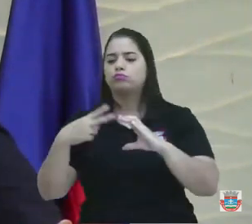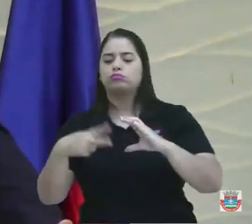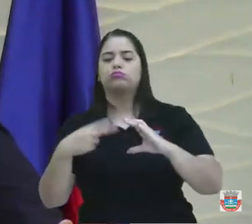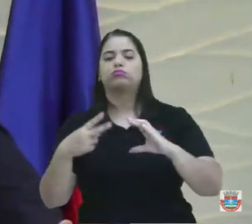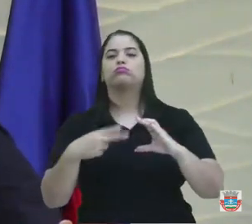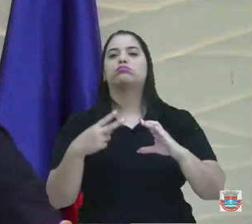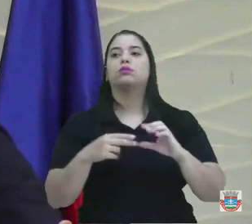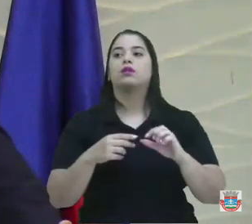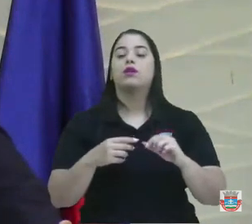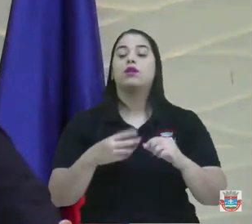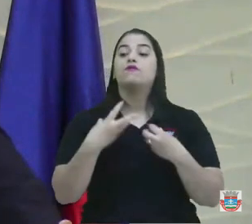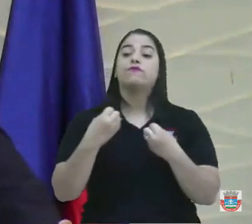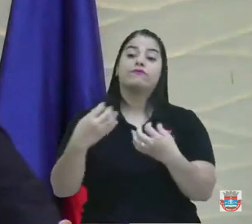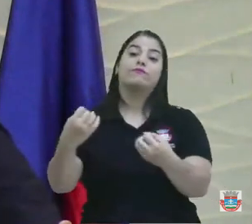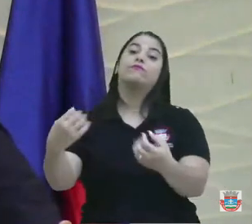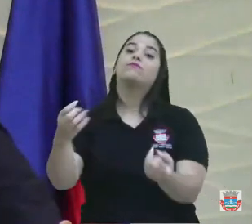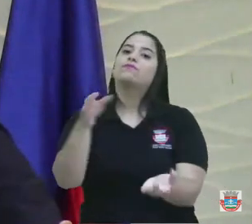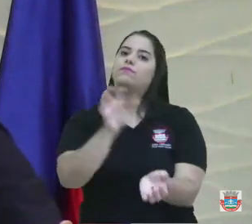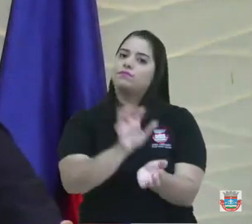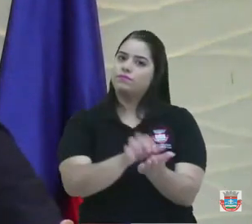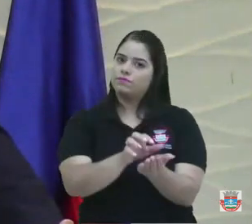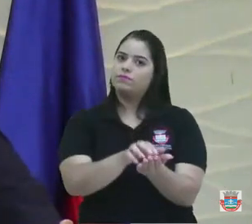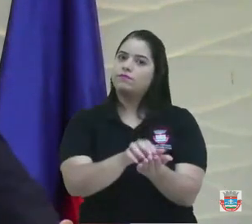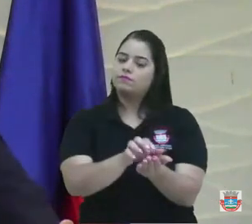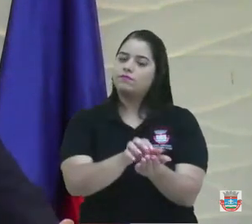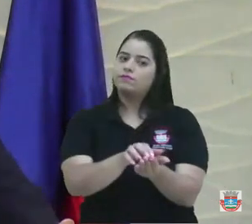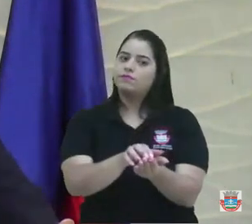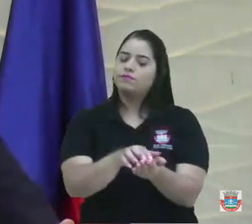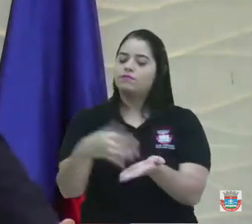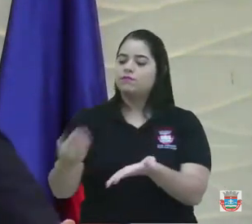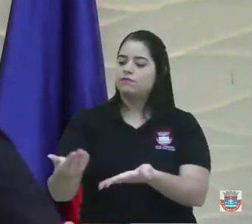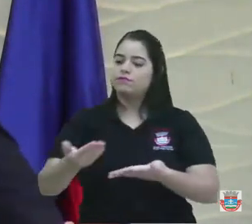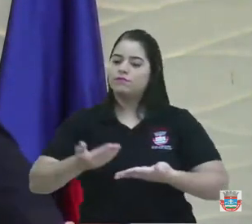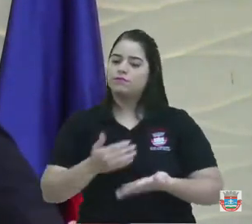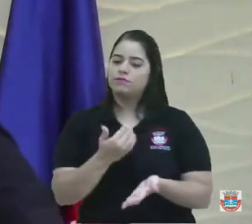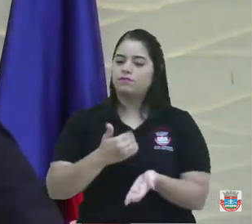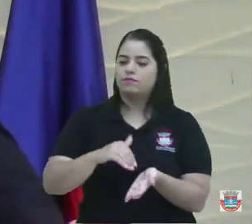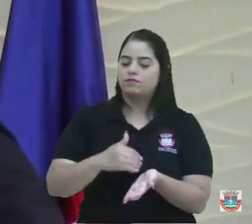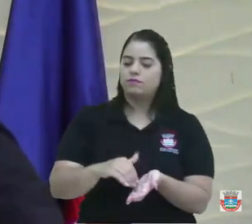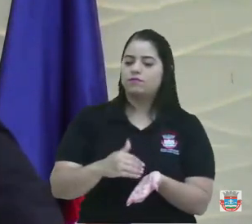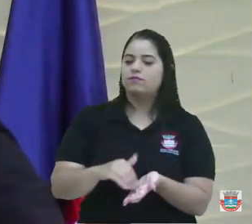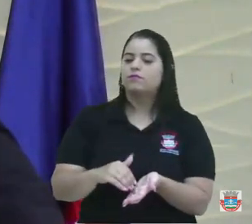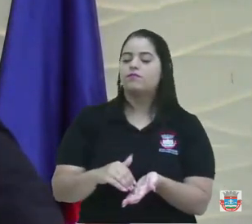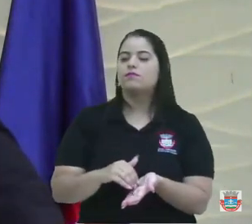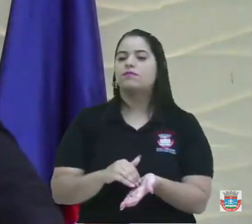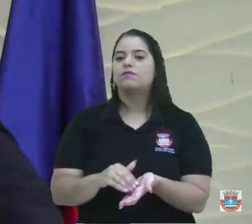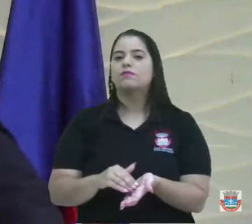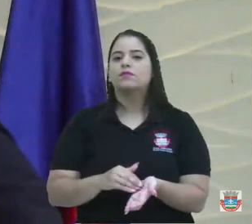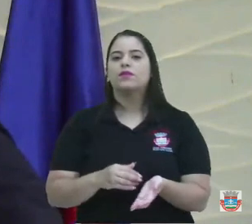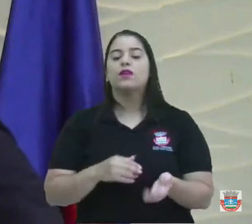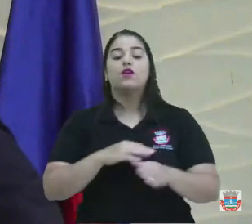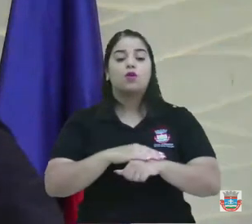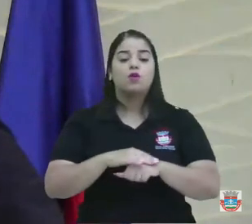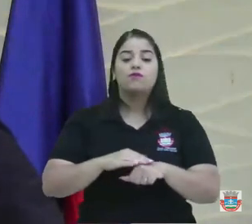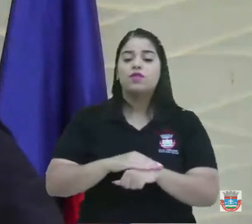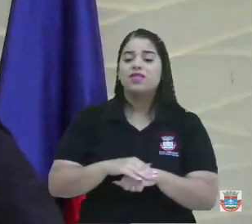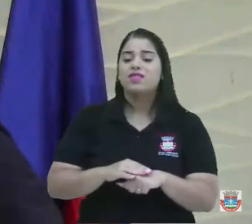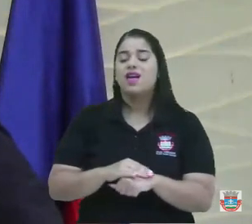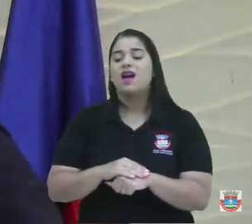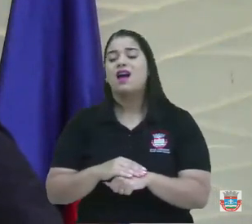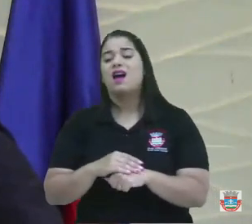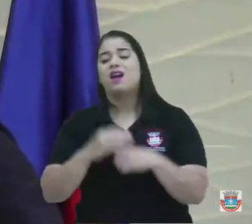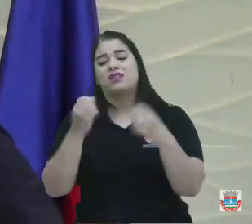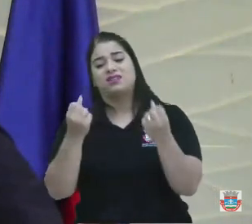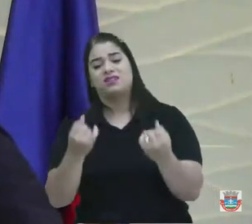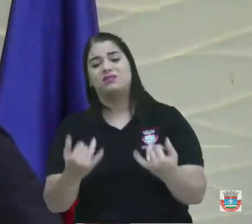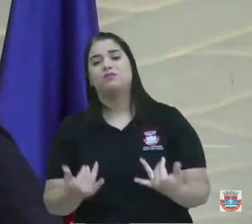ir lá para Recife, ser atendido pelo secretário que a nova governadora vai nomear e a gente possa colocar o problema da água de São Bento